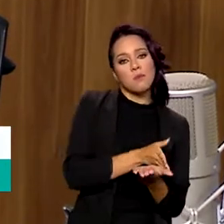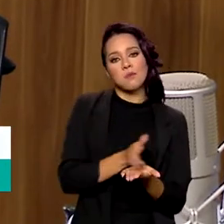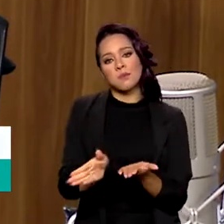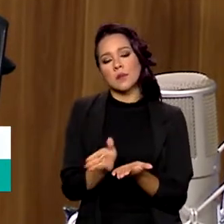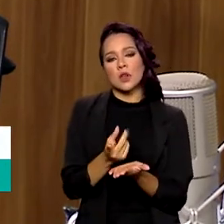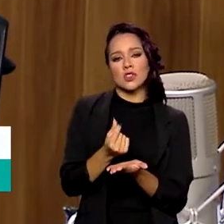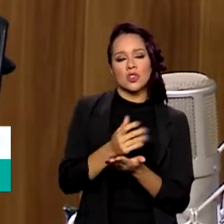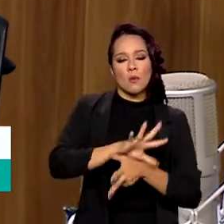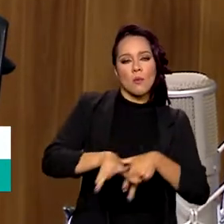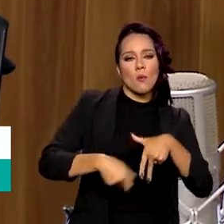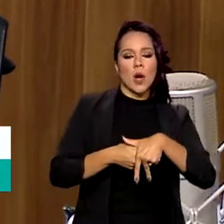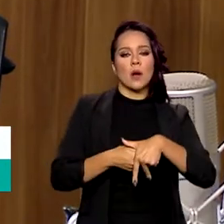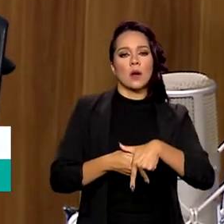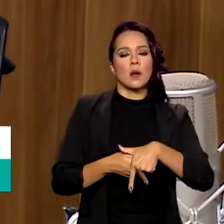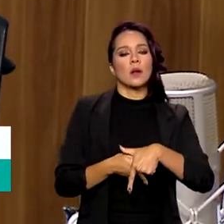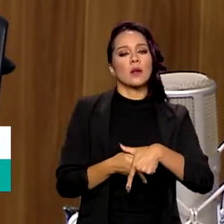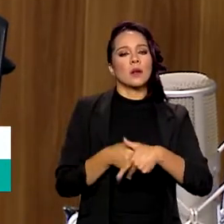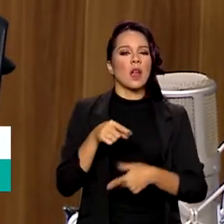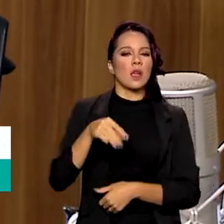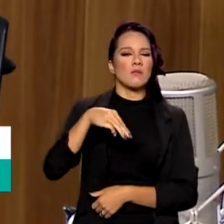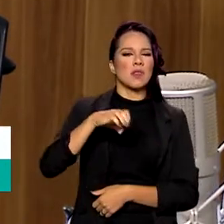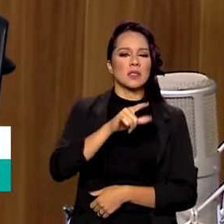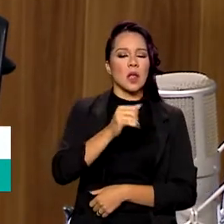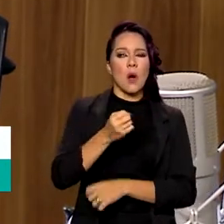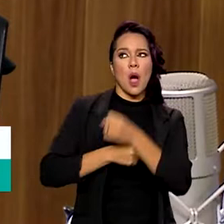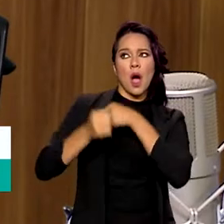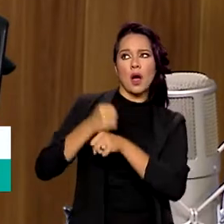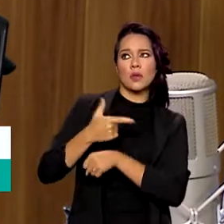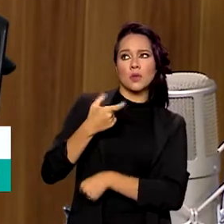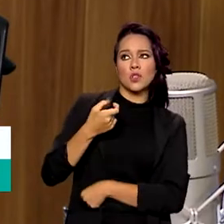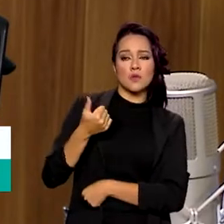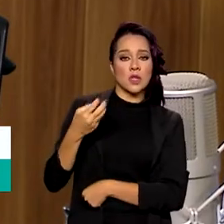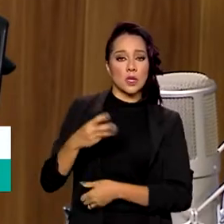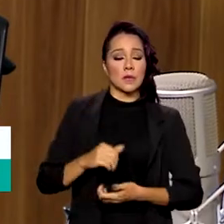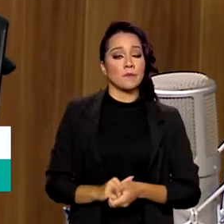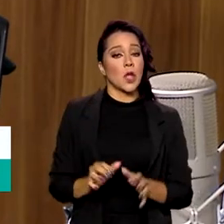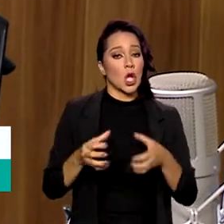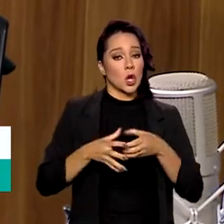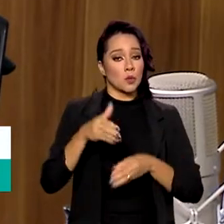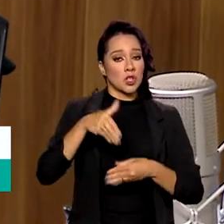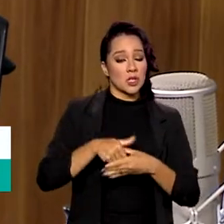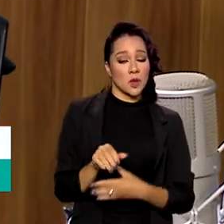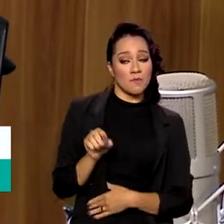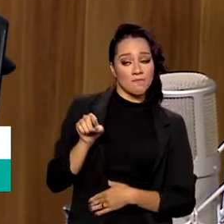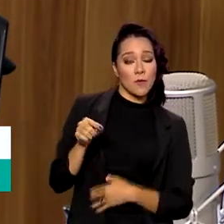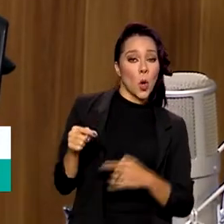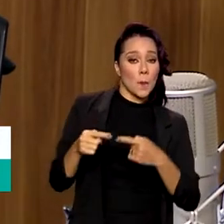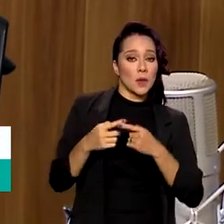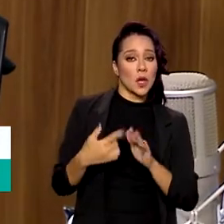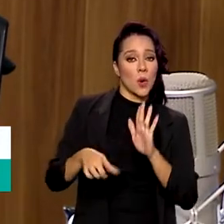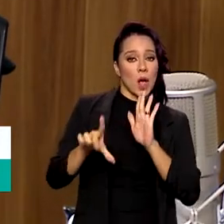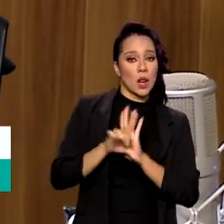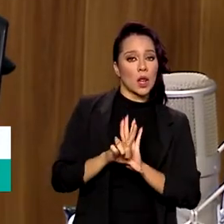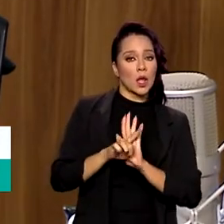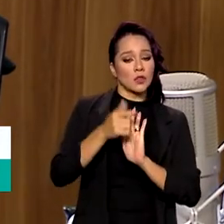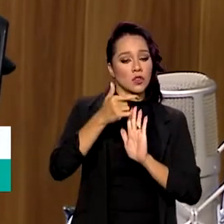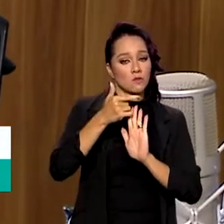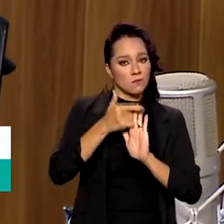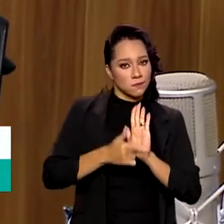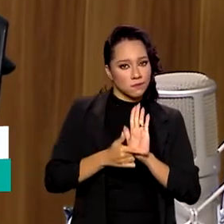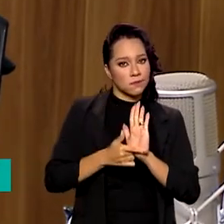lavagem de dinheiro no caso do mensalão em 2013 segundo a corte eleitoral o caso se enquadra na lei da ficha